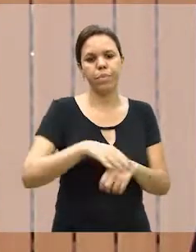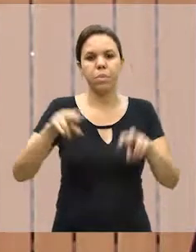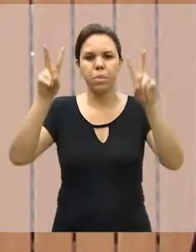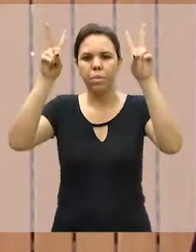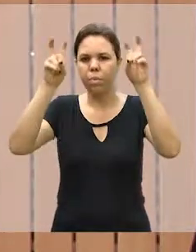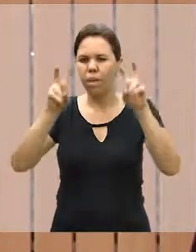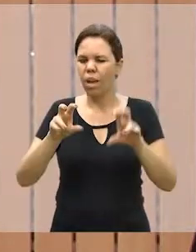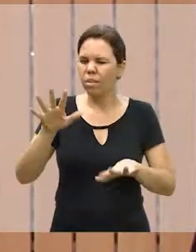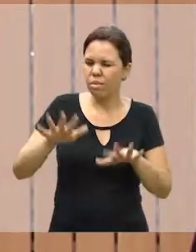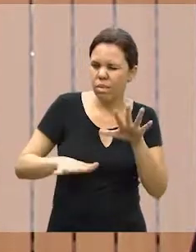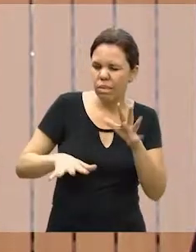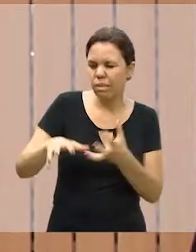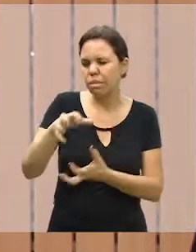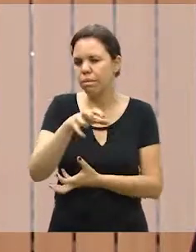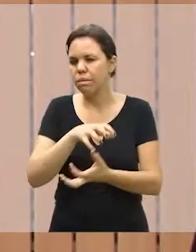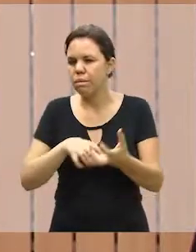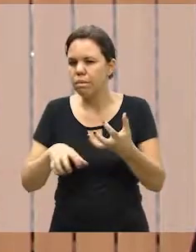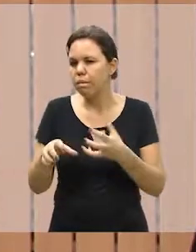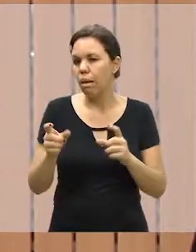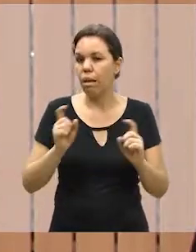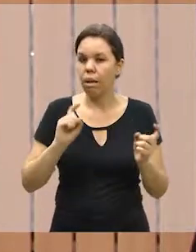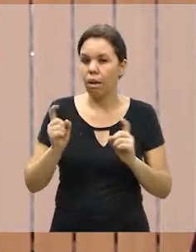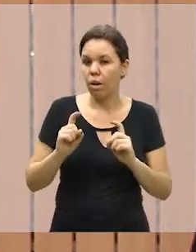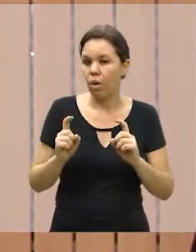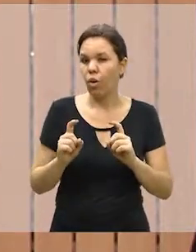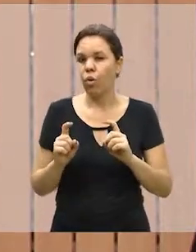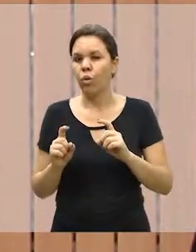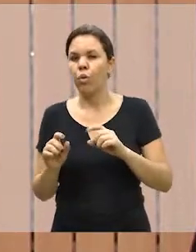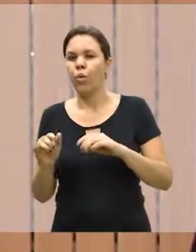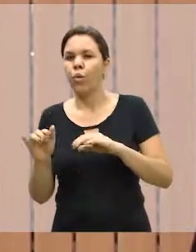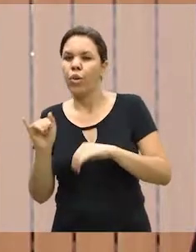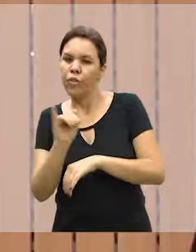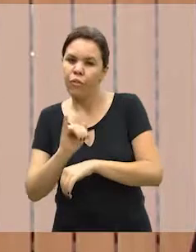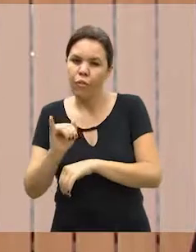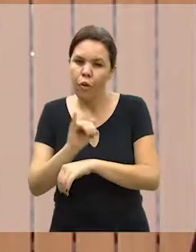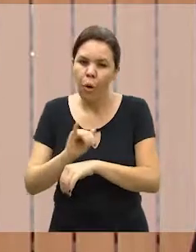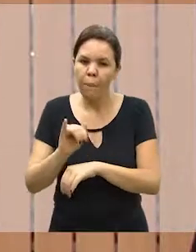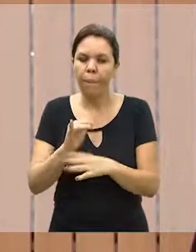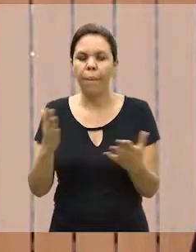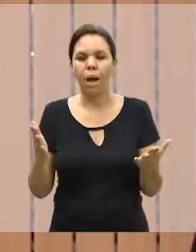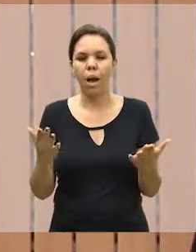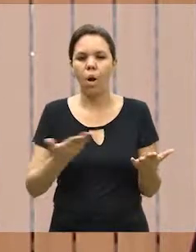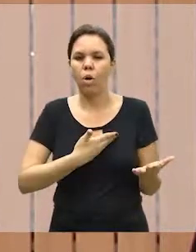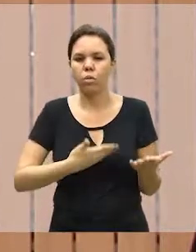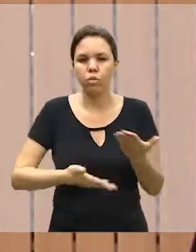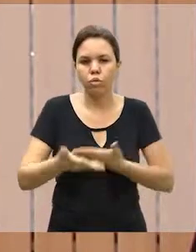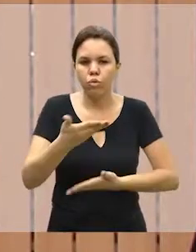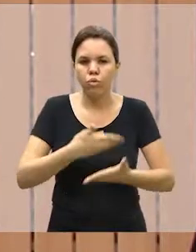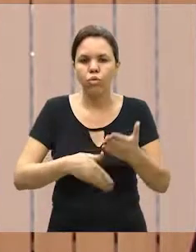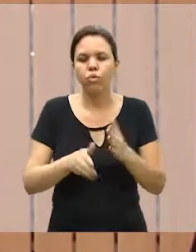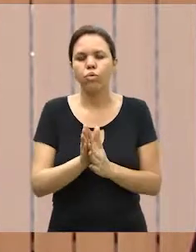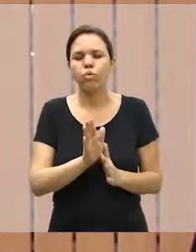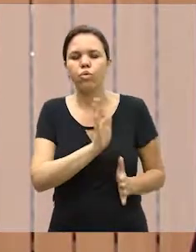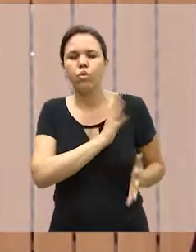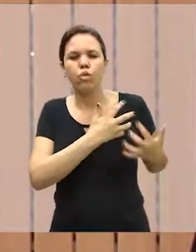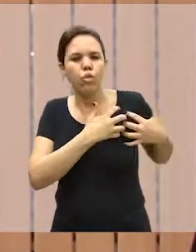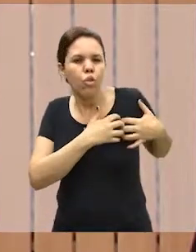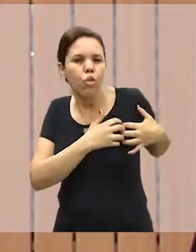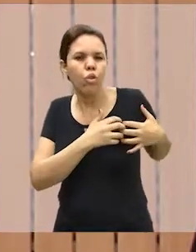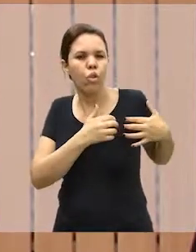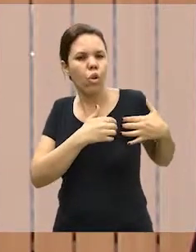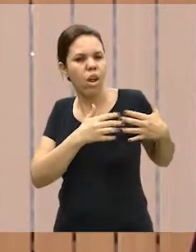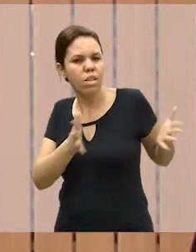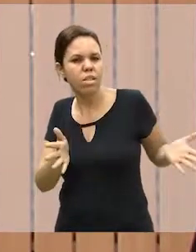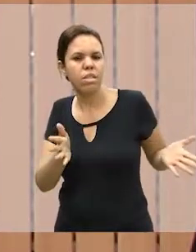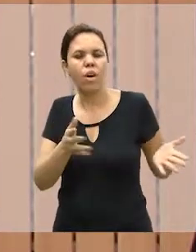é mais complexo, quando é uma reunião muito informal, quando é uma reunião, quando eu estou com os amigos, quando eu falo com o coração, eu falo mais ou menos o